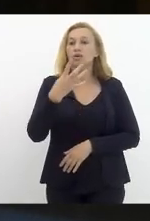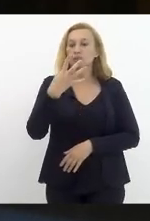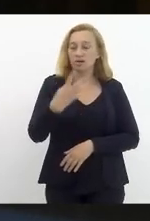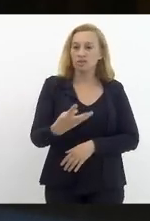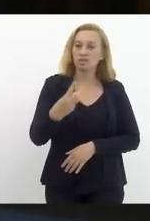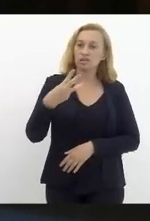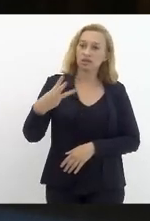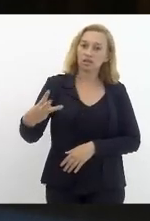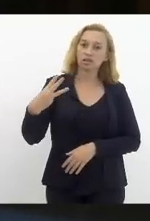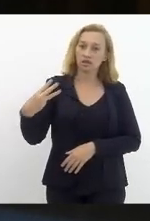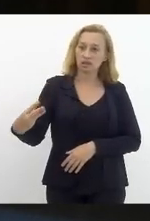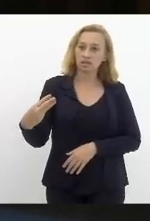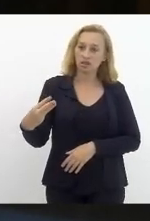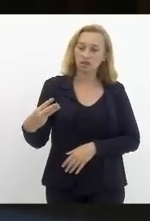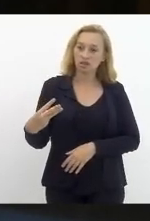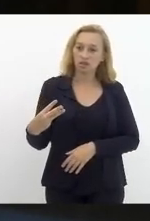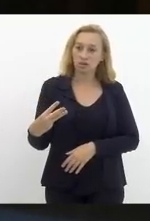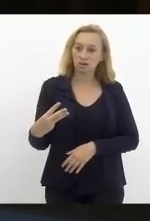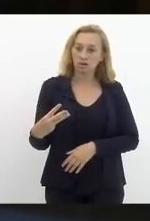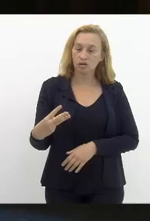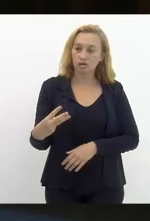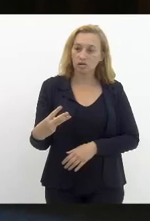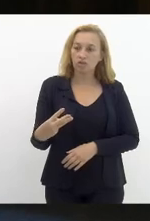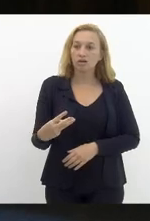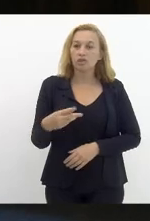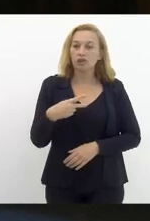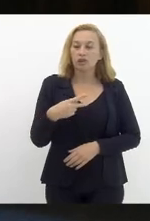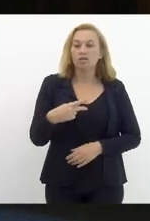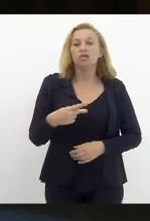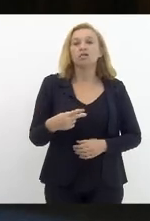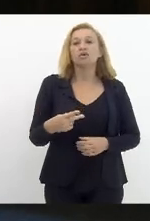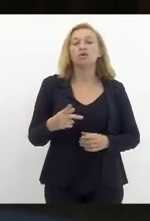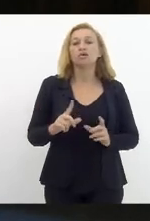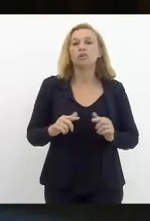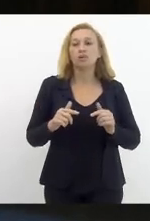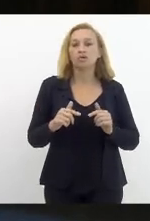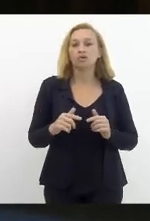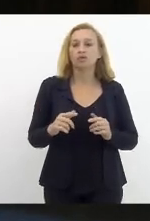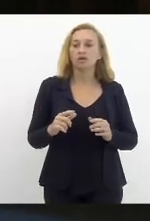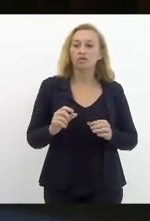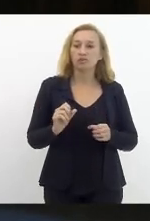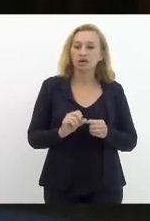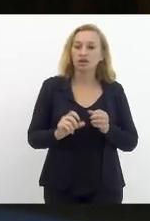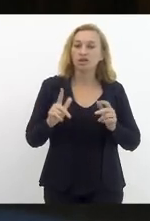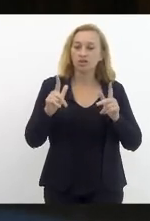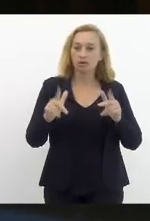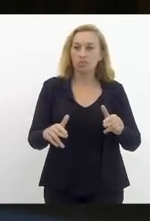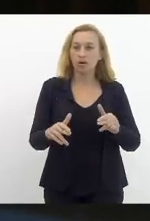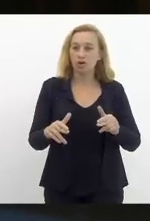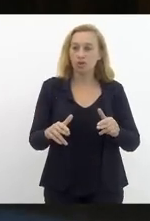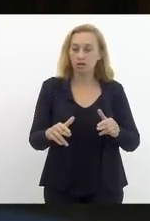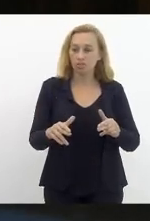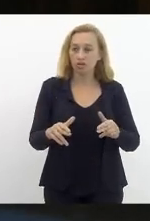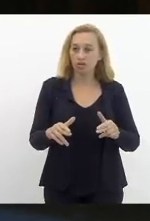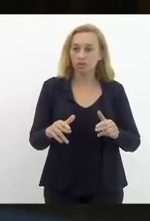5.433 foi replicar no âmbito do Estado do Rio de Janeiro uma decisão do Supremo Tribunal Federal. Então é esse, sem querer antecipar a